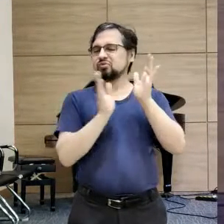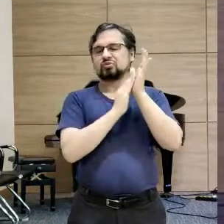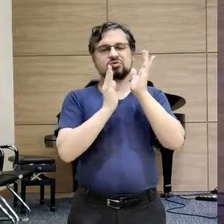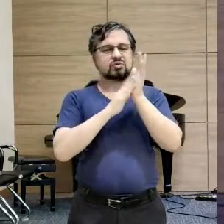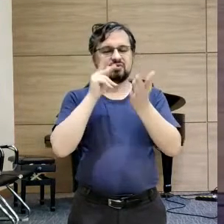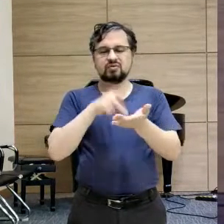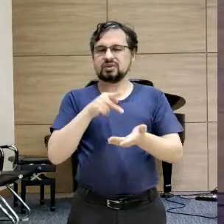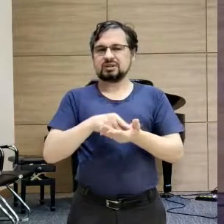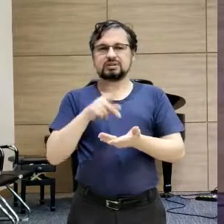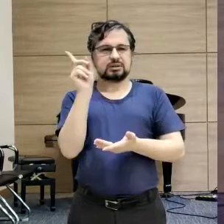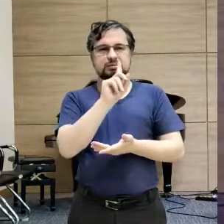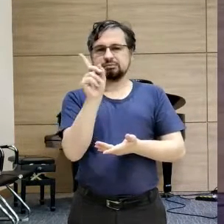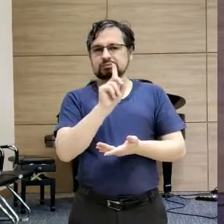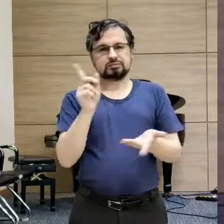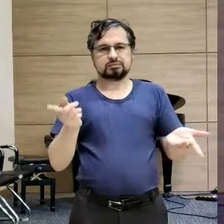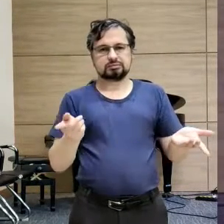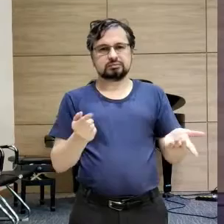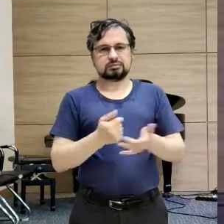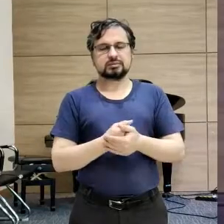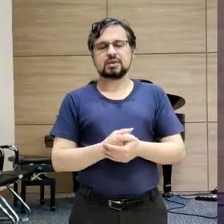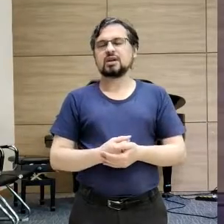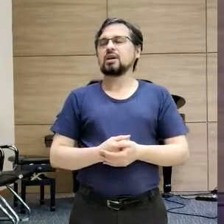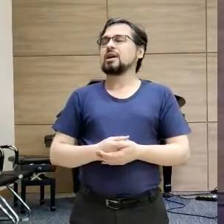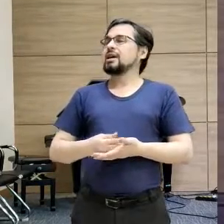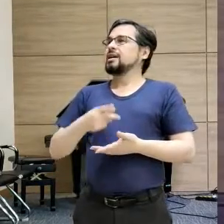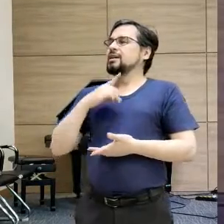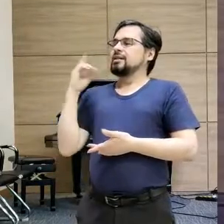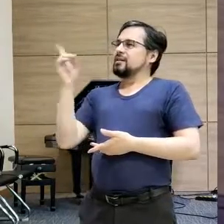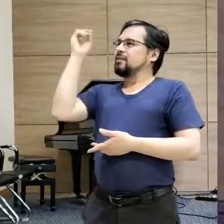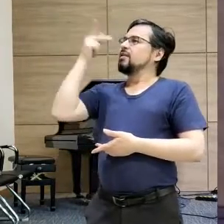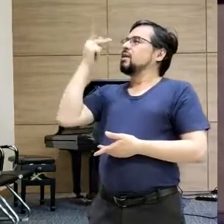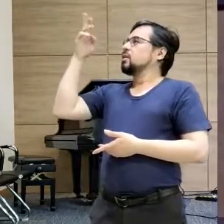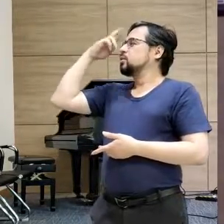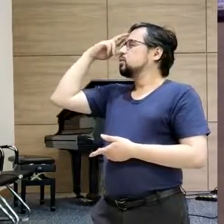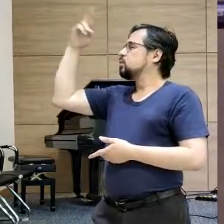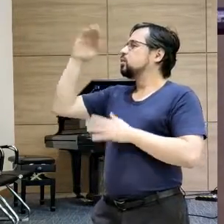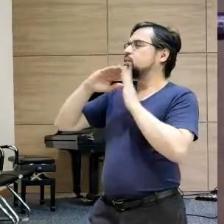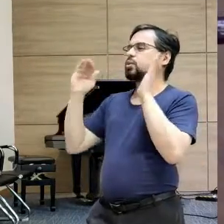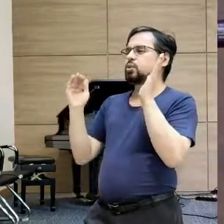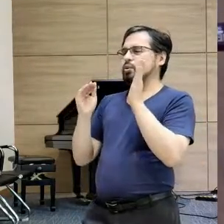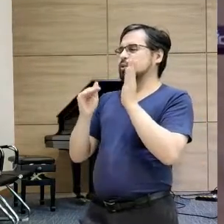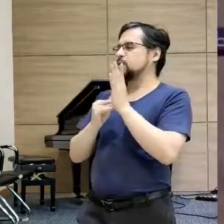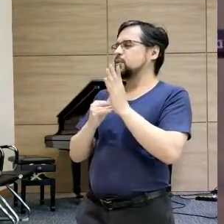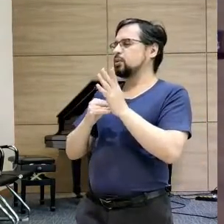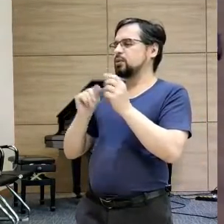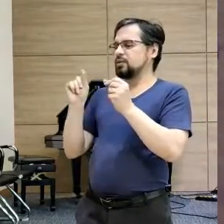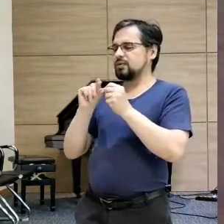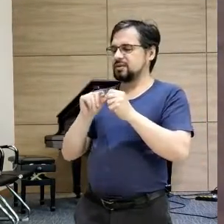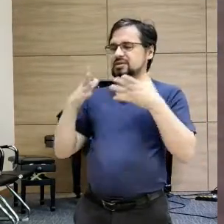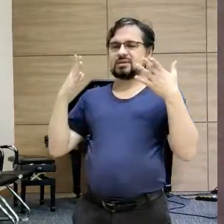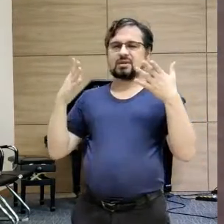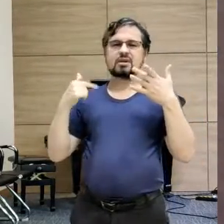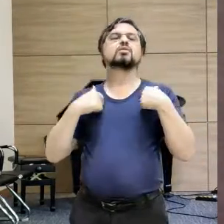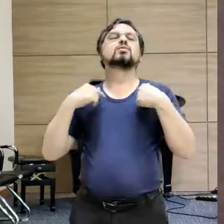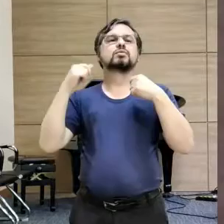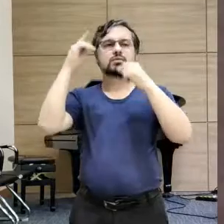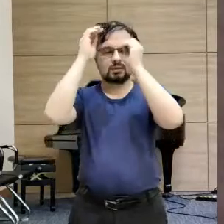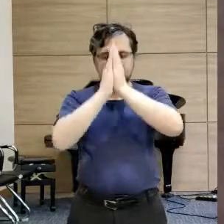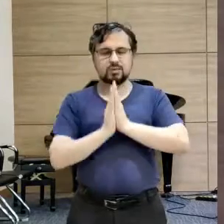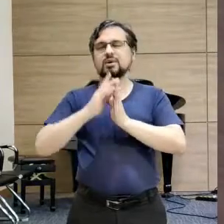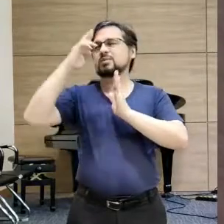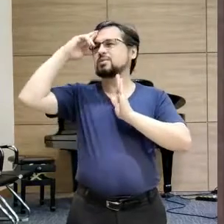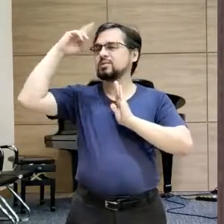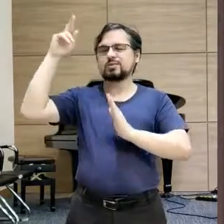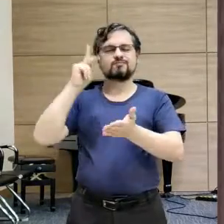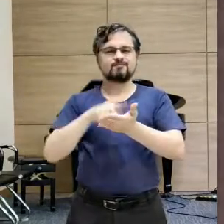E aí Davi está dizendo: olha, Senhor, quando tudo isso acontecer, assim eu vou adorar ao Senhor. Verso